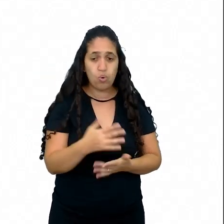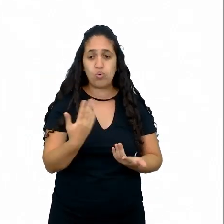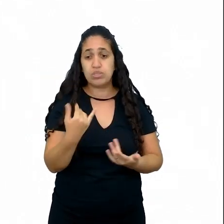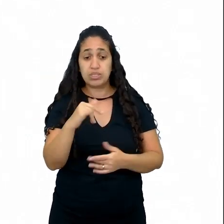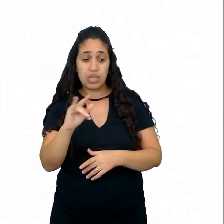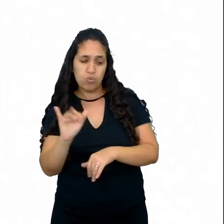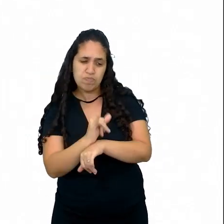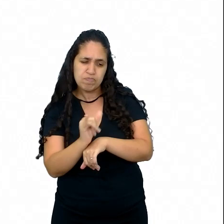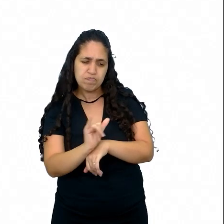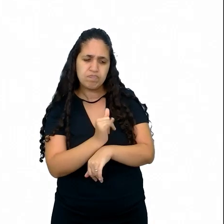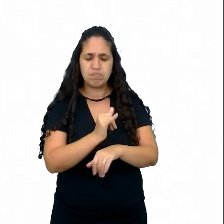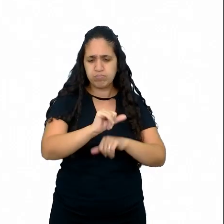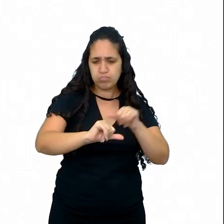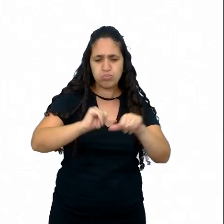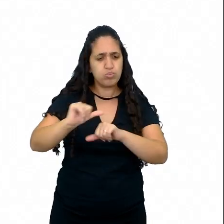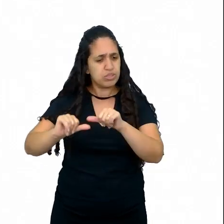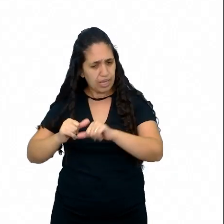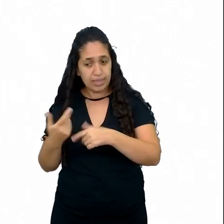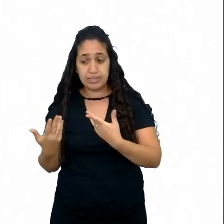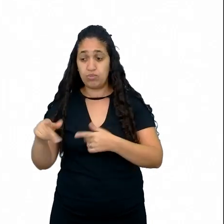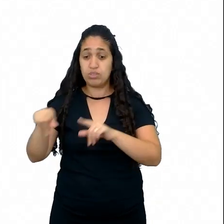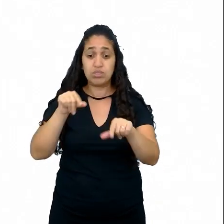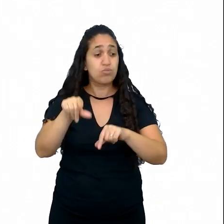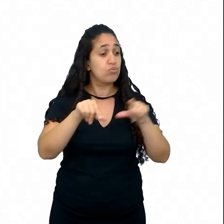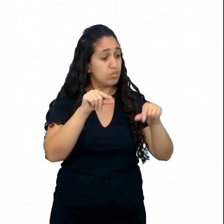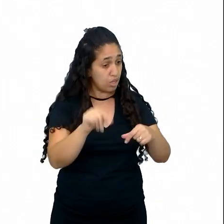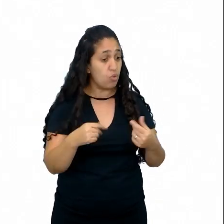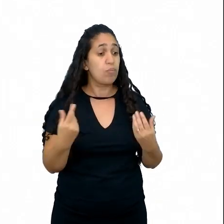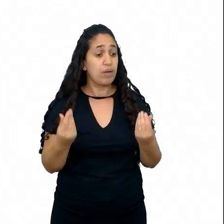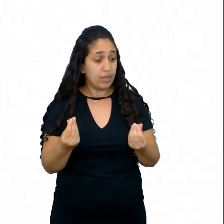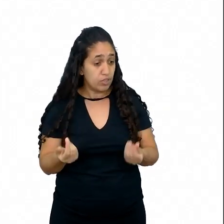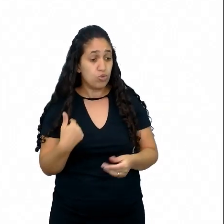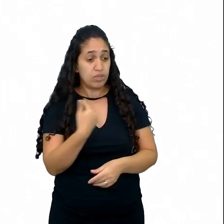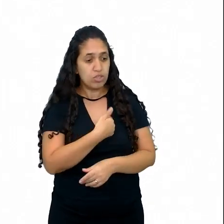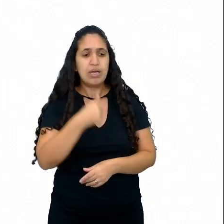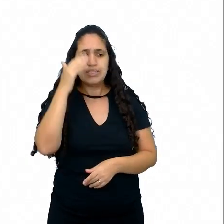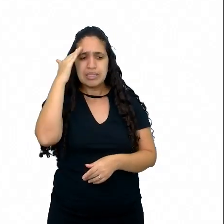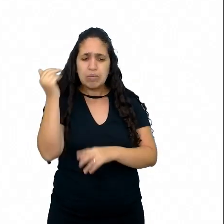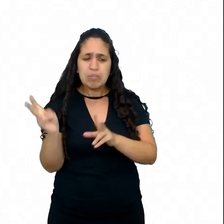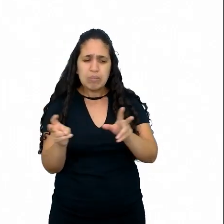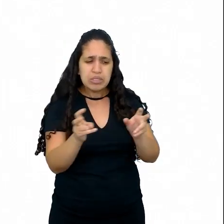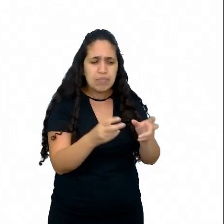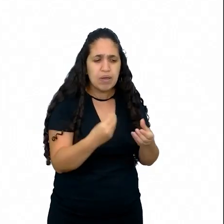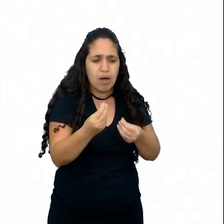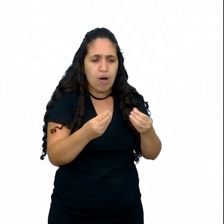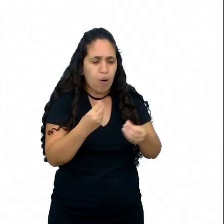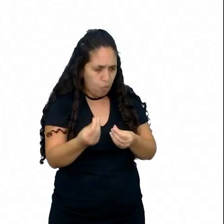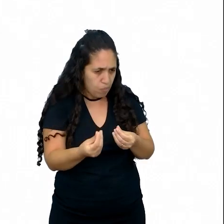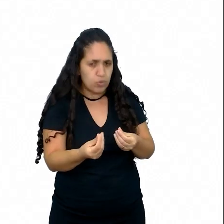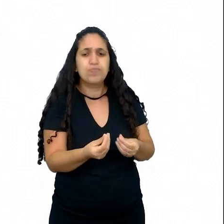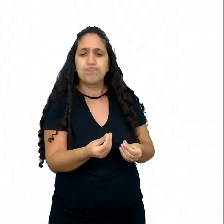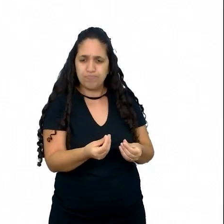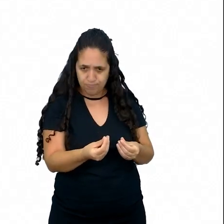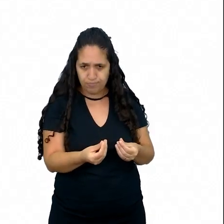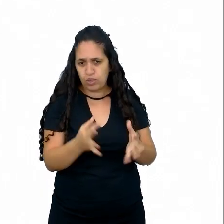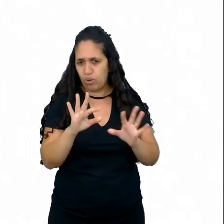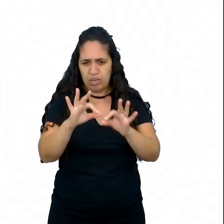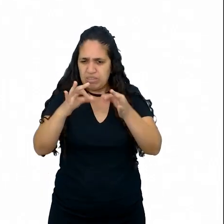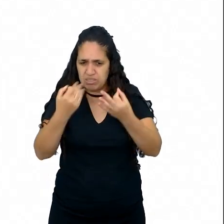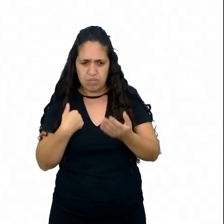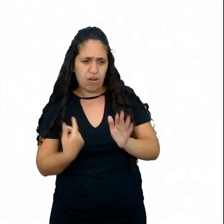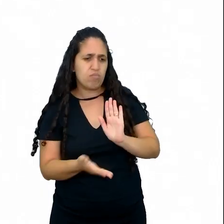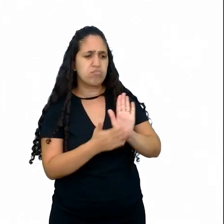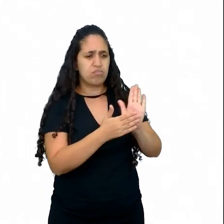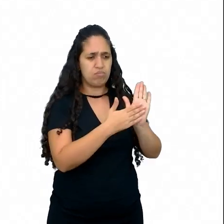abordagem. Então, essas tomadas de decisões, elas servem para isso, para a gente também saber como que foi o nosso retorno. Então, não basta simplesmente eu